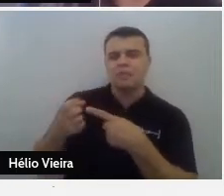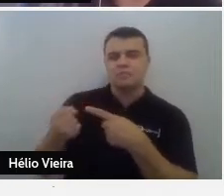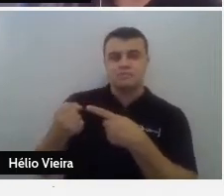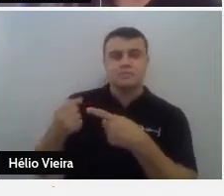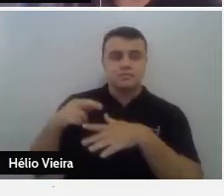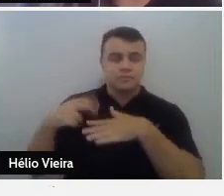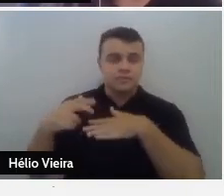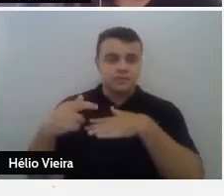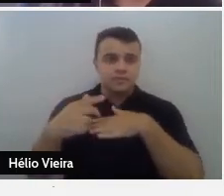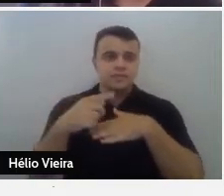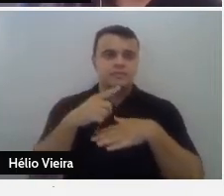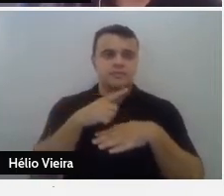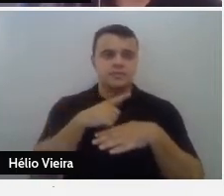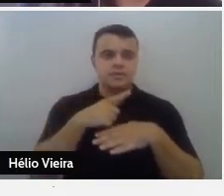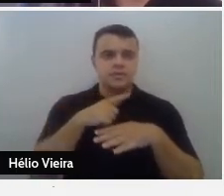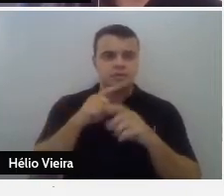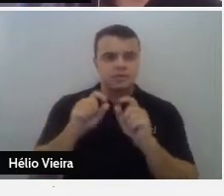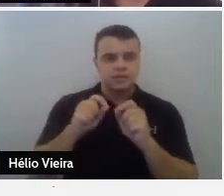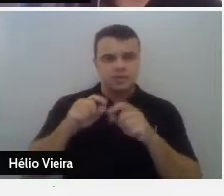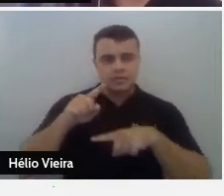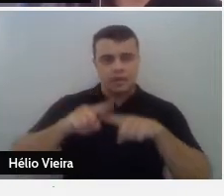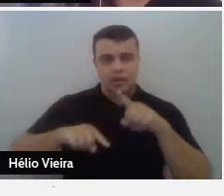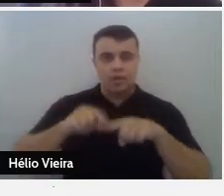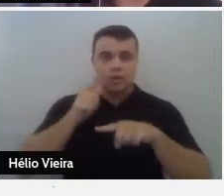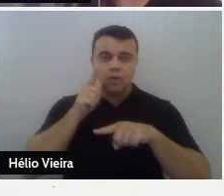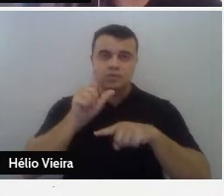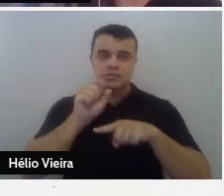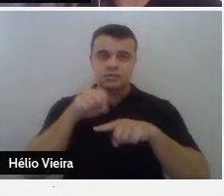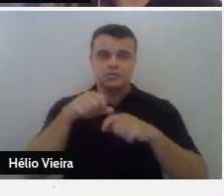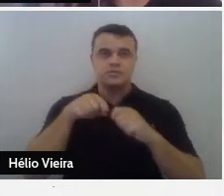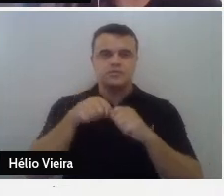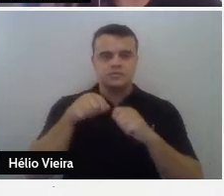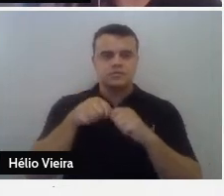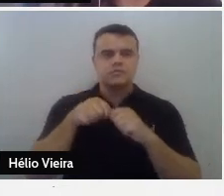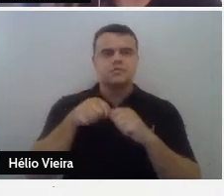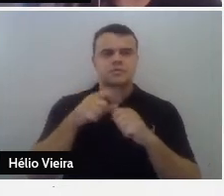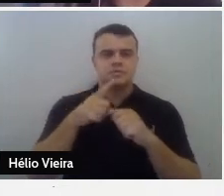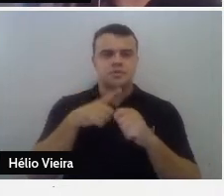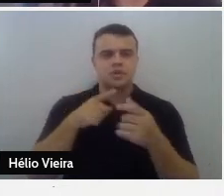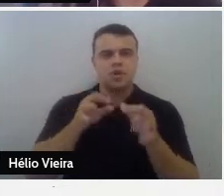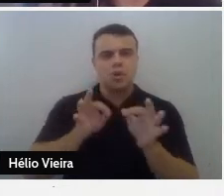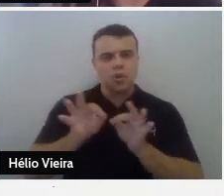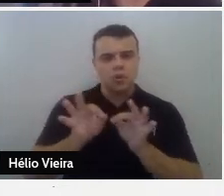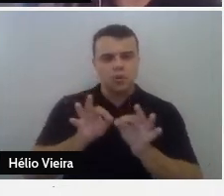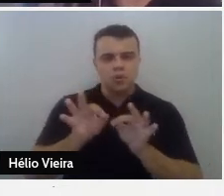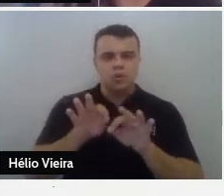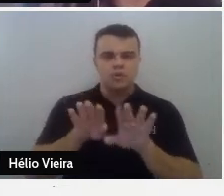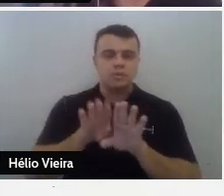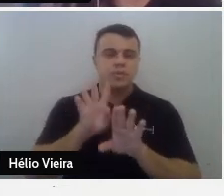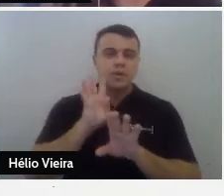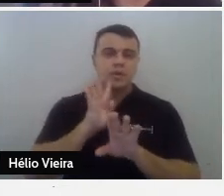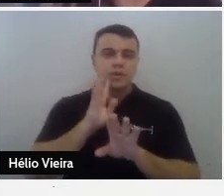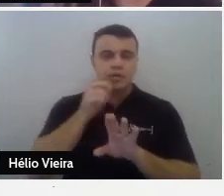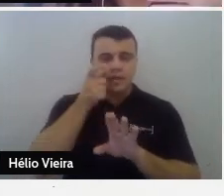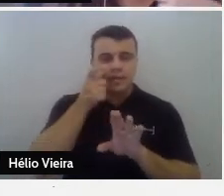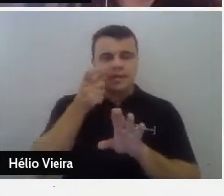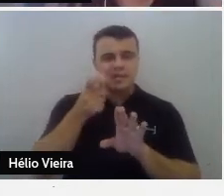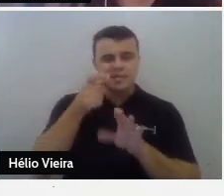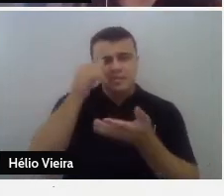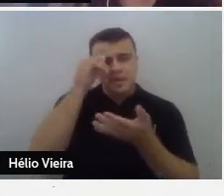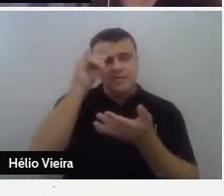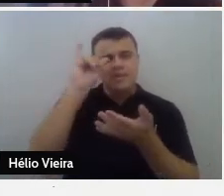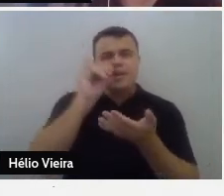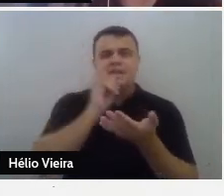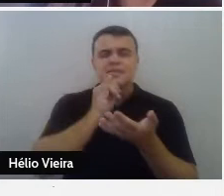é um recurso que a gente consegue fazer esse tipo de controle, que é interessante também para não deixar